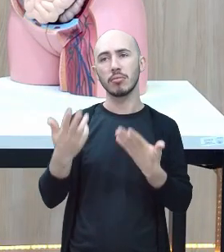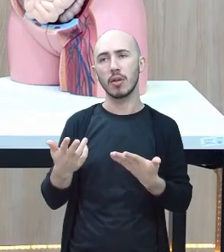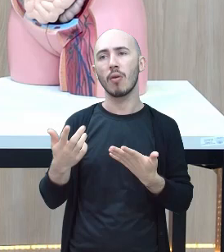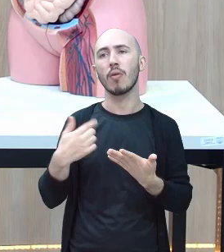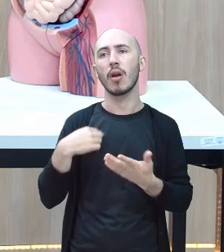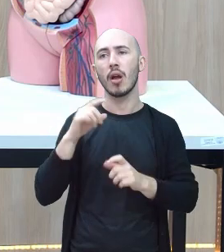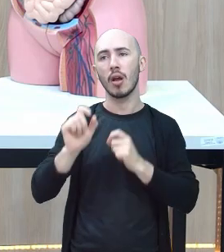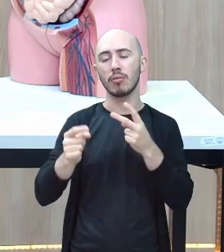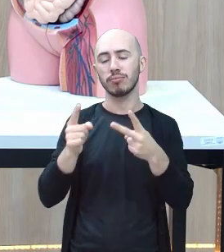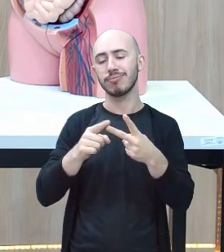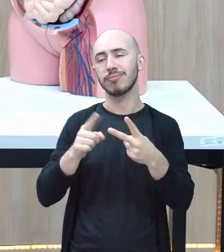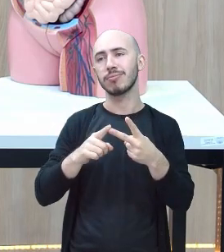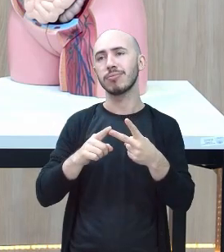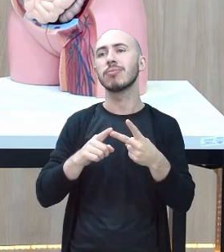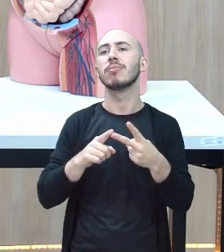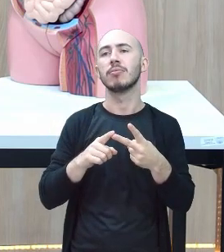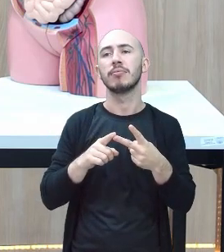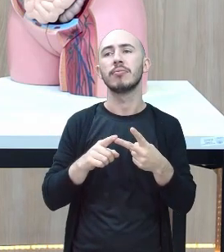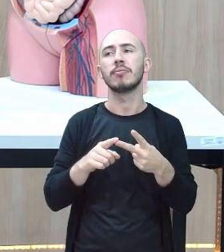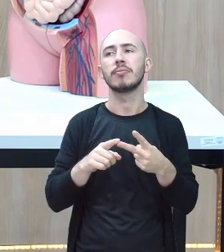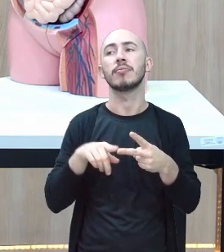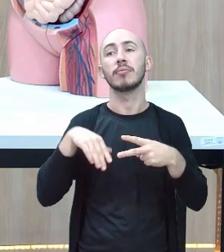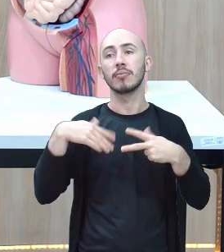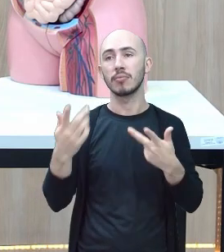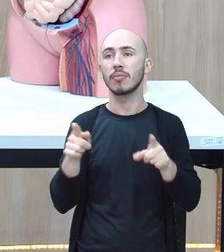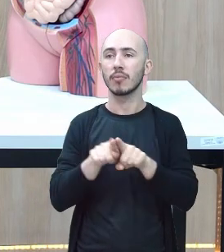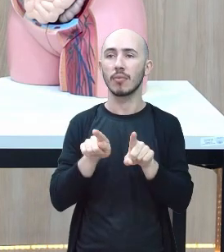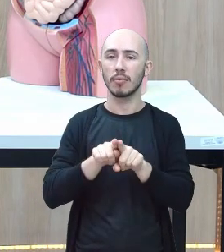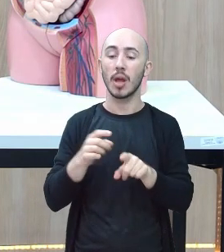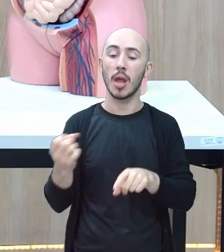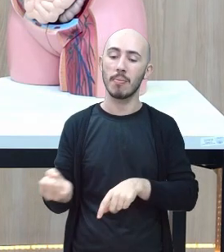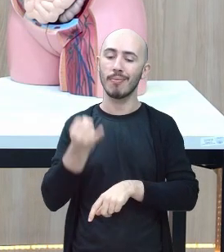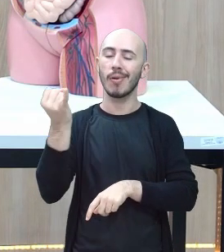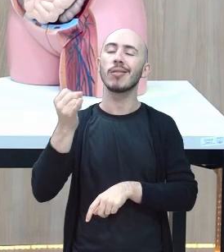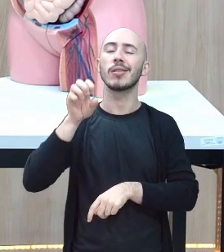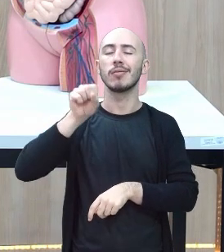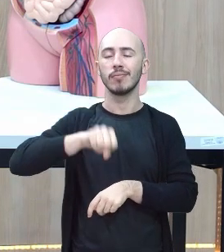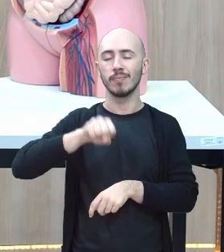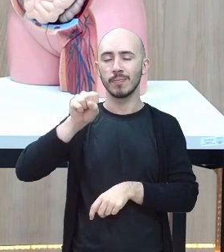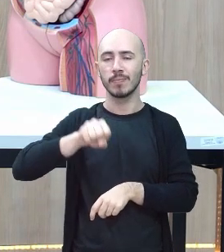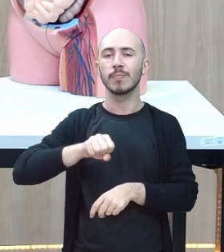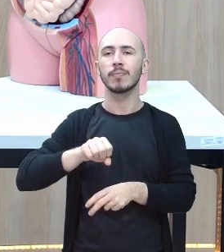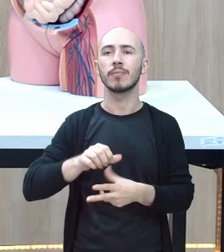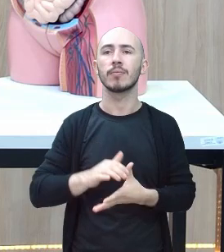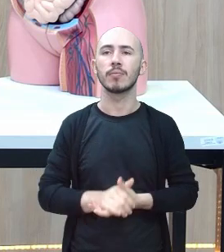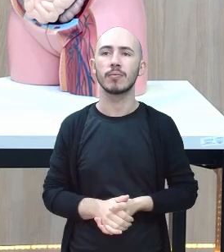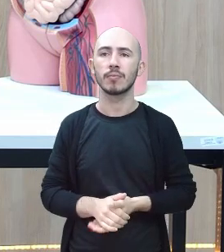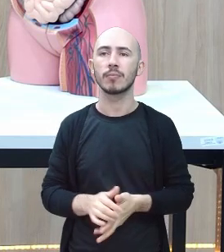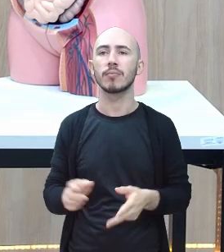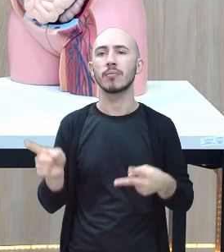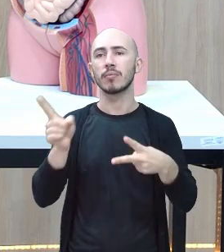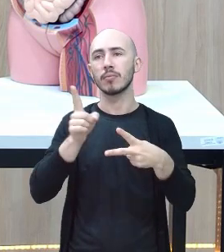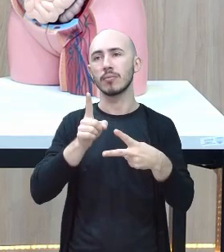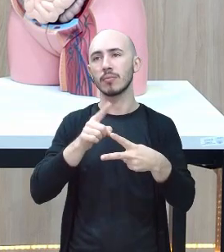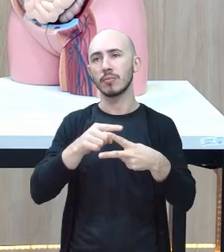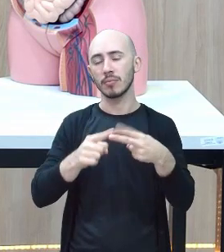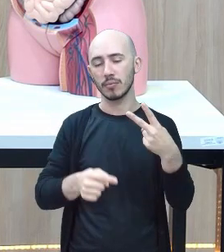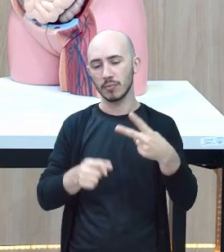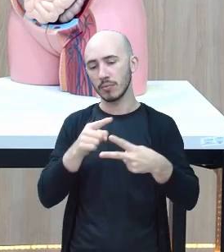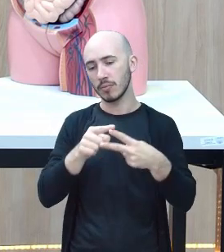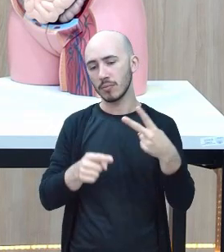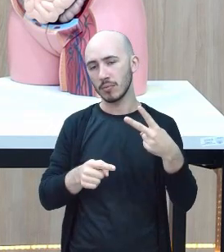tecido epitelial glandular, ele também é muito importante. Então, o tecido epitelial, ele